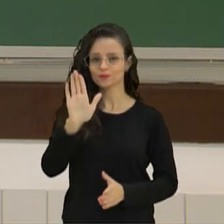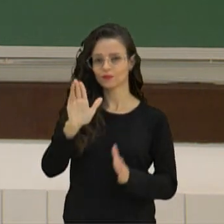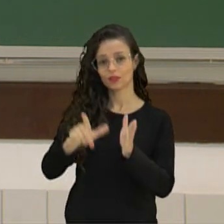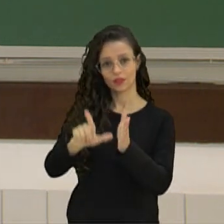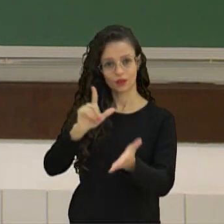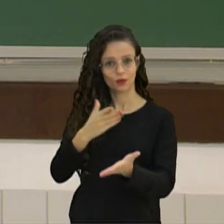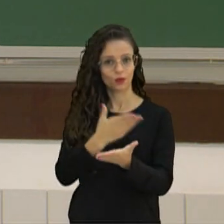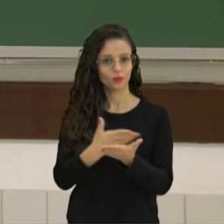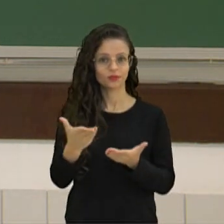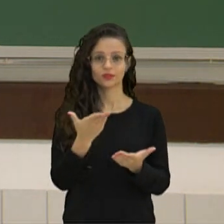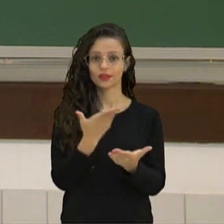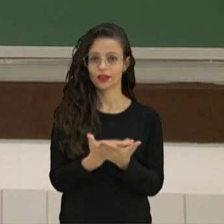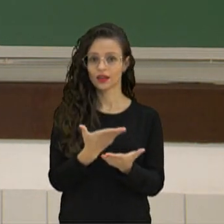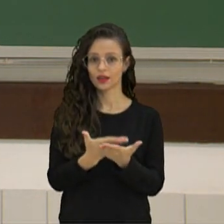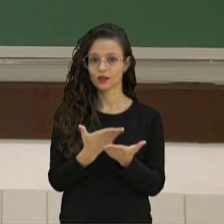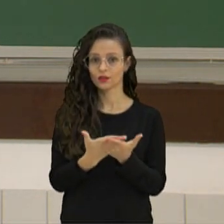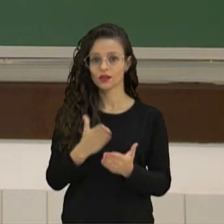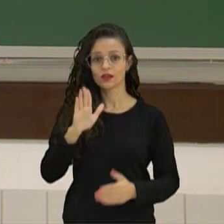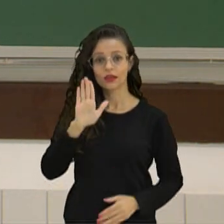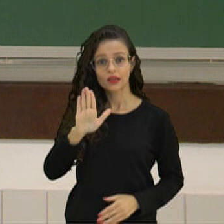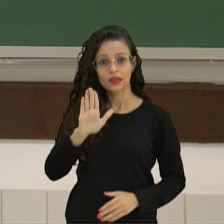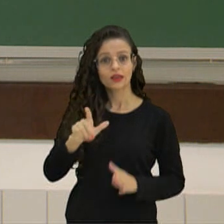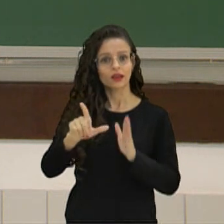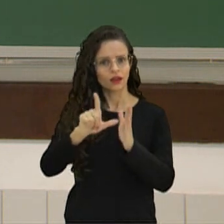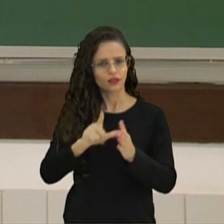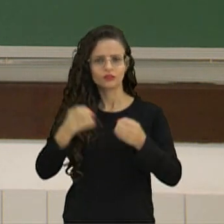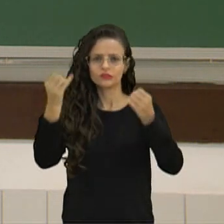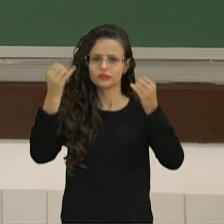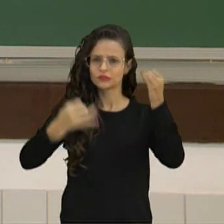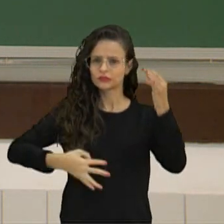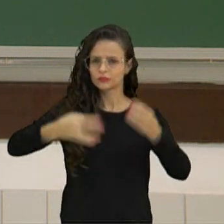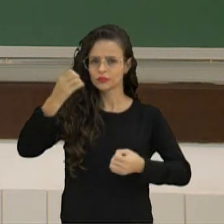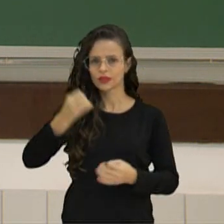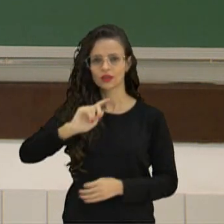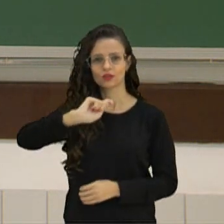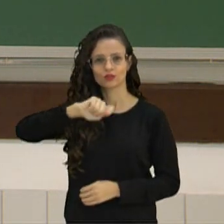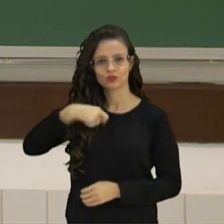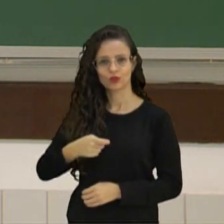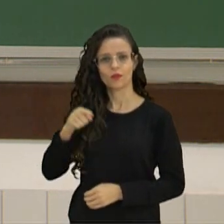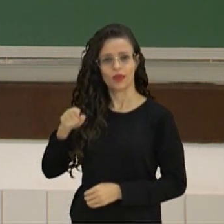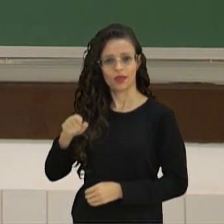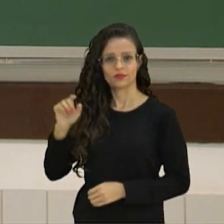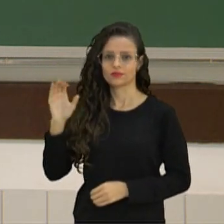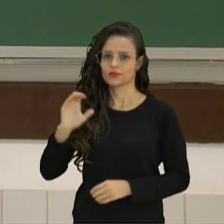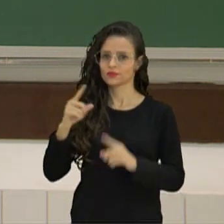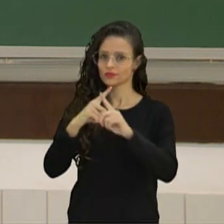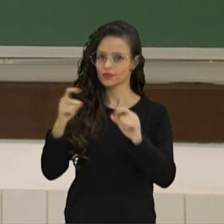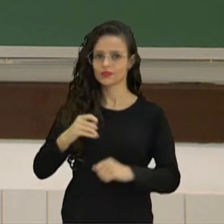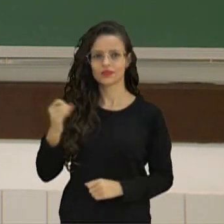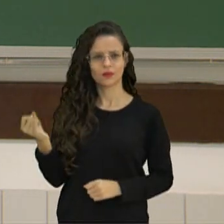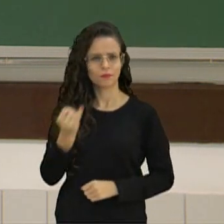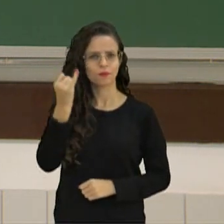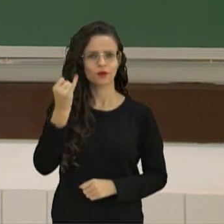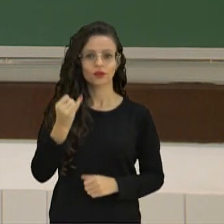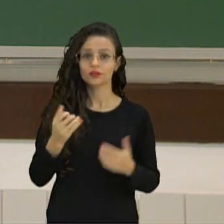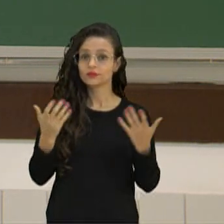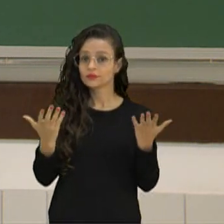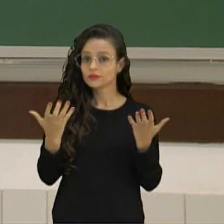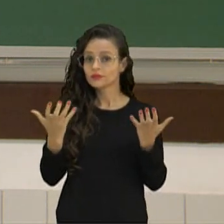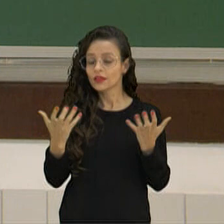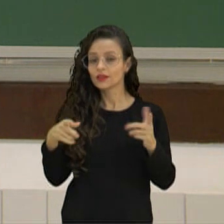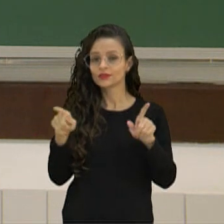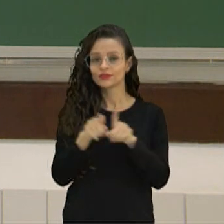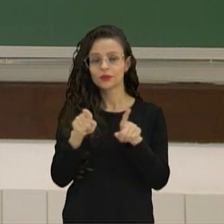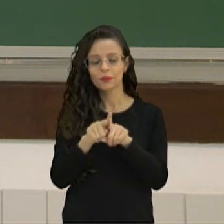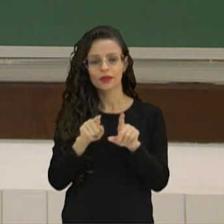nossa aula, antes de iniciar falando sobre essa ciência extremamente prazerosa, eu gostaria de